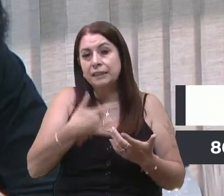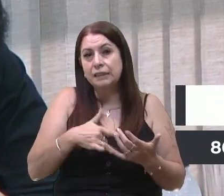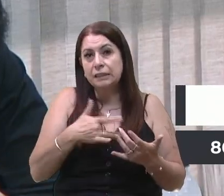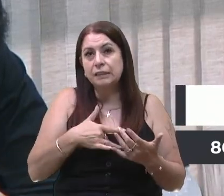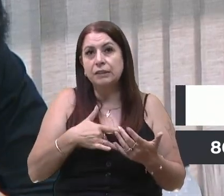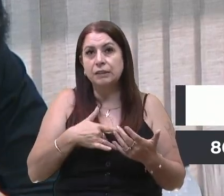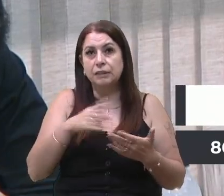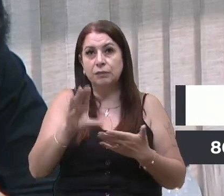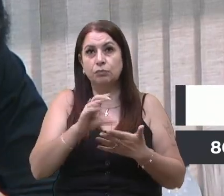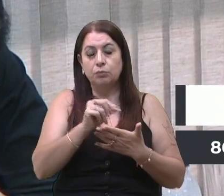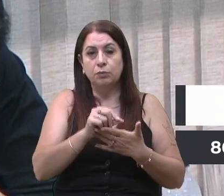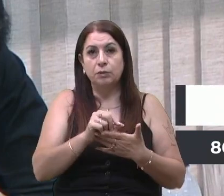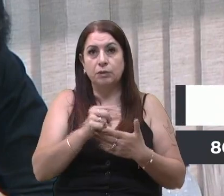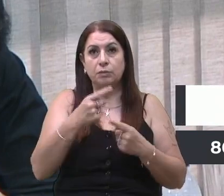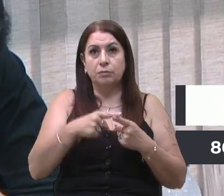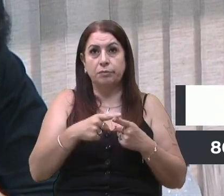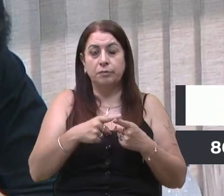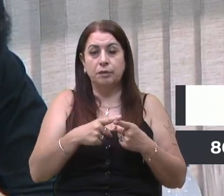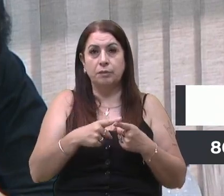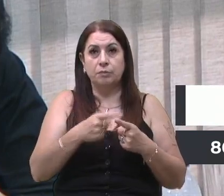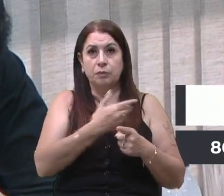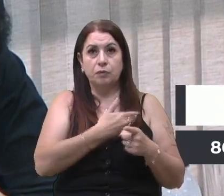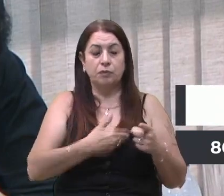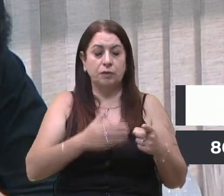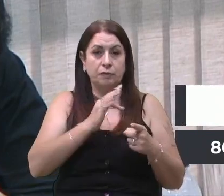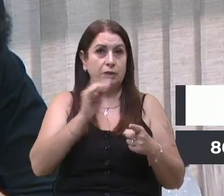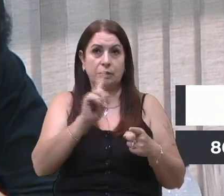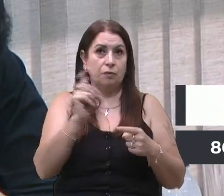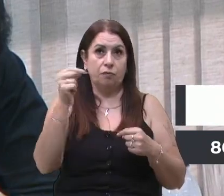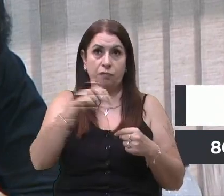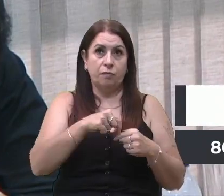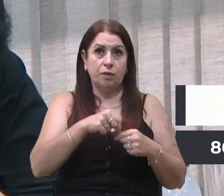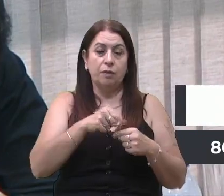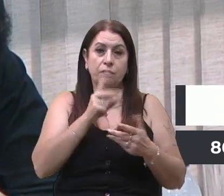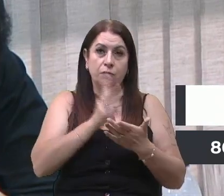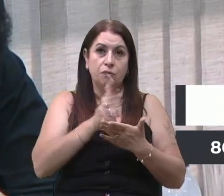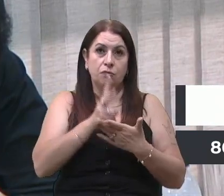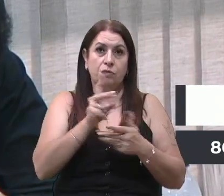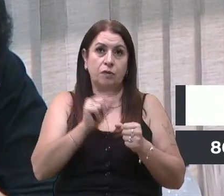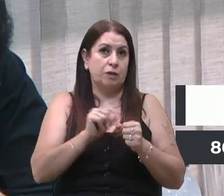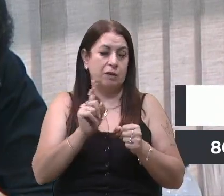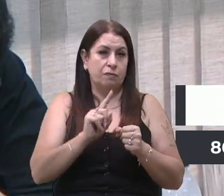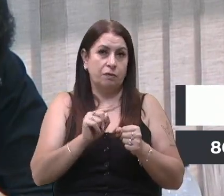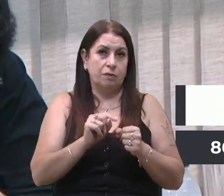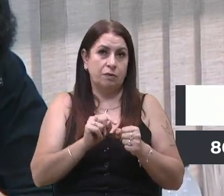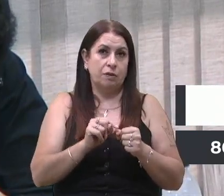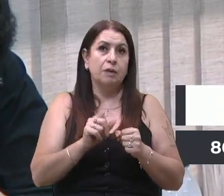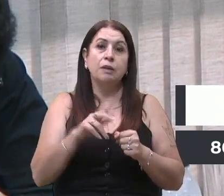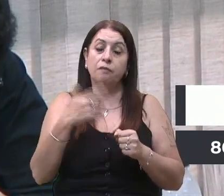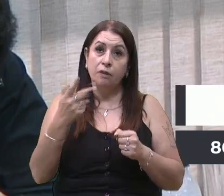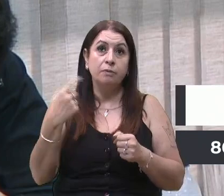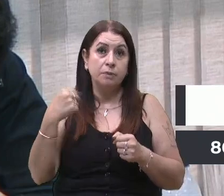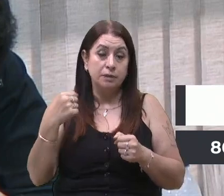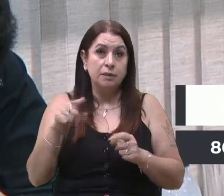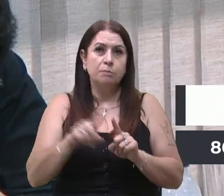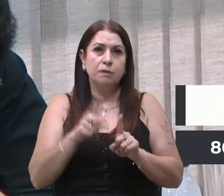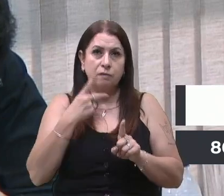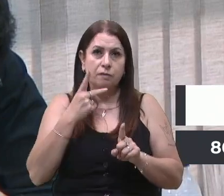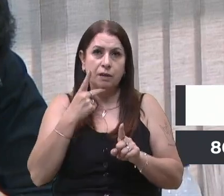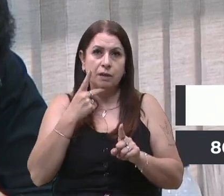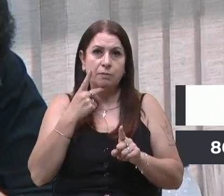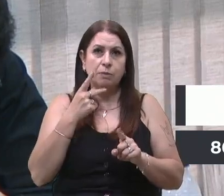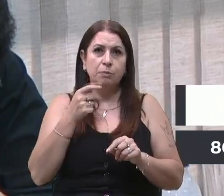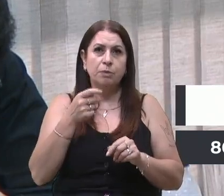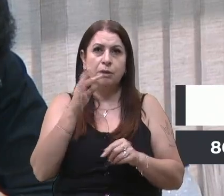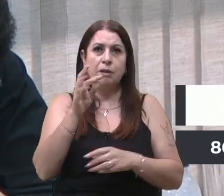subsídio maior, porque aquele recurso do governo federal não veio, e a gente vai continuar falando disso. E talvez vá precisar falar sobre tarifa zero,